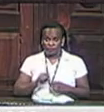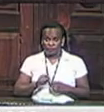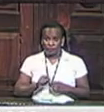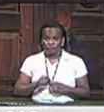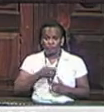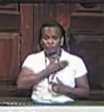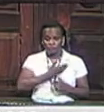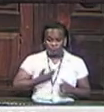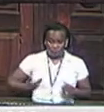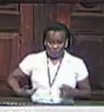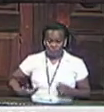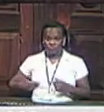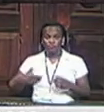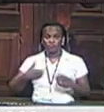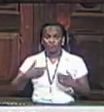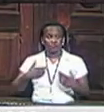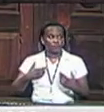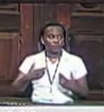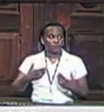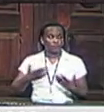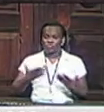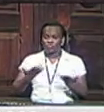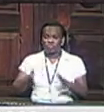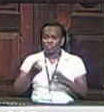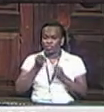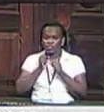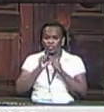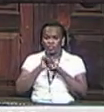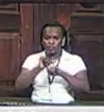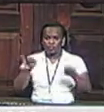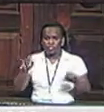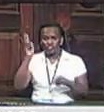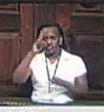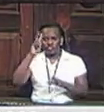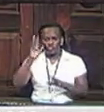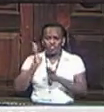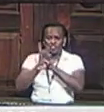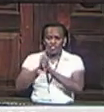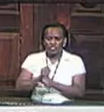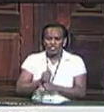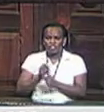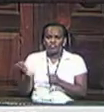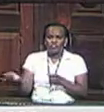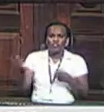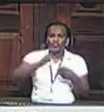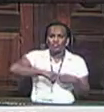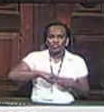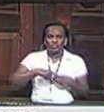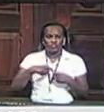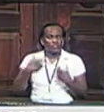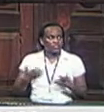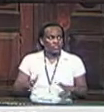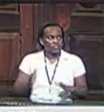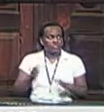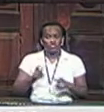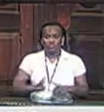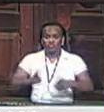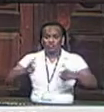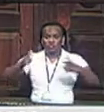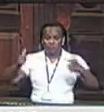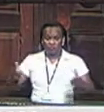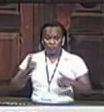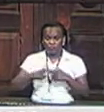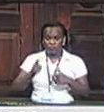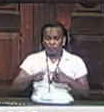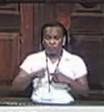o governo não manda um cálculo, não faz um histórico, não resgata qual é o tamanho do